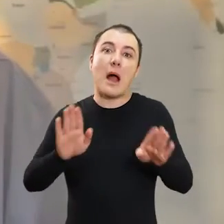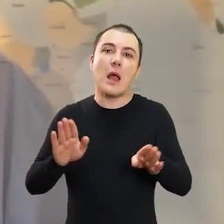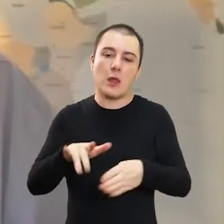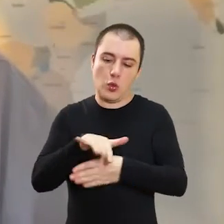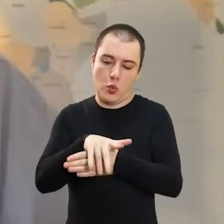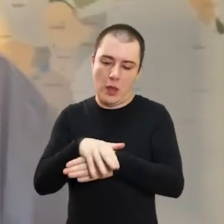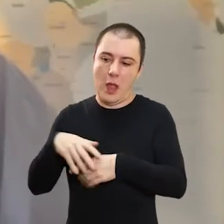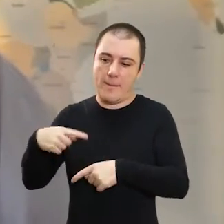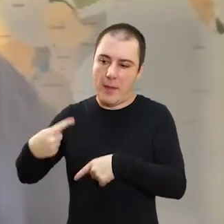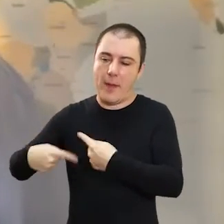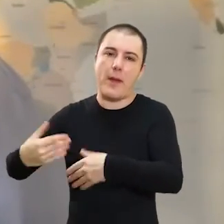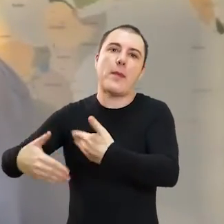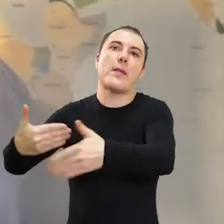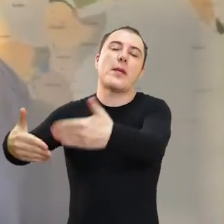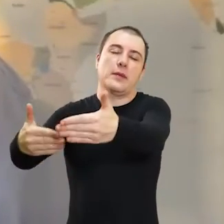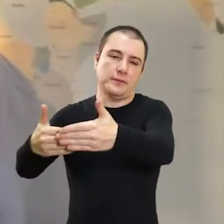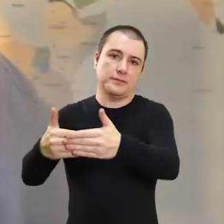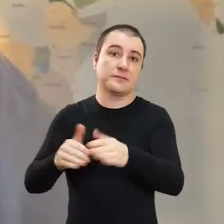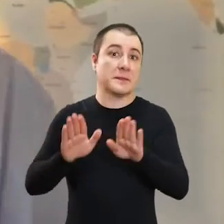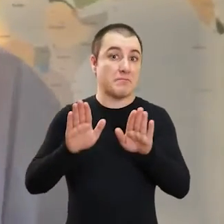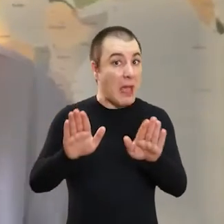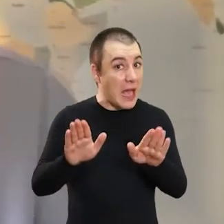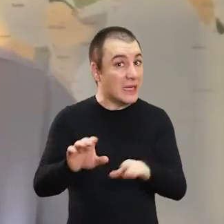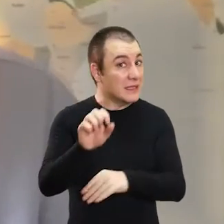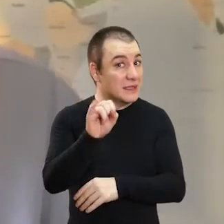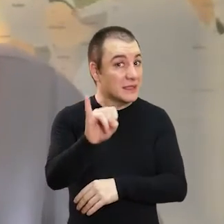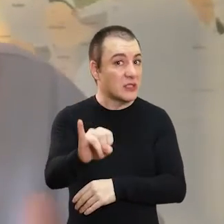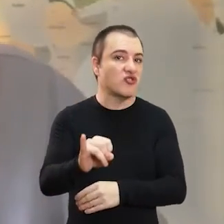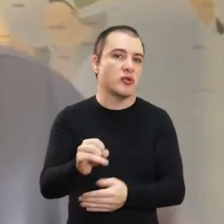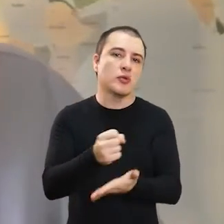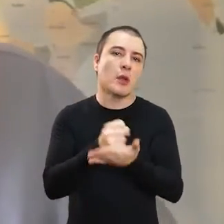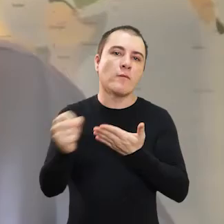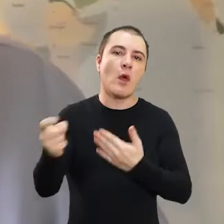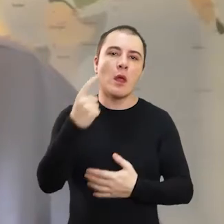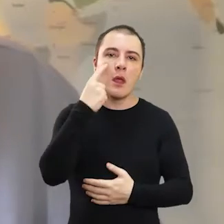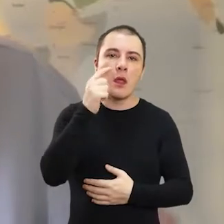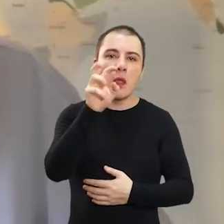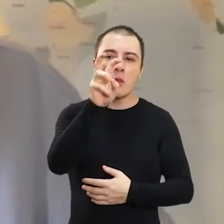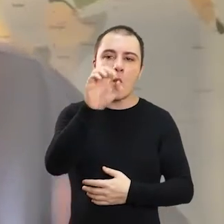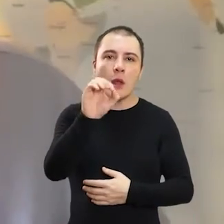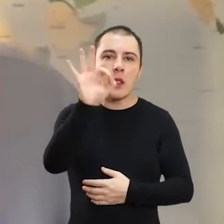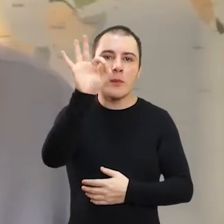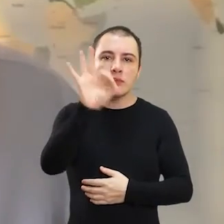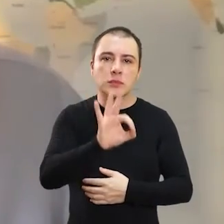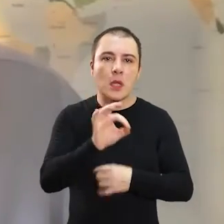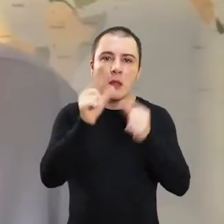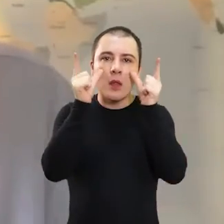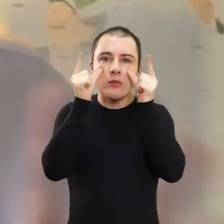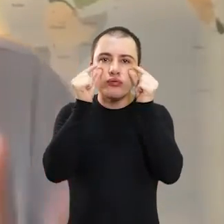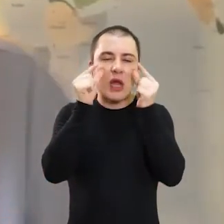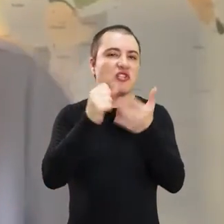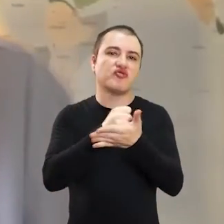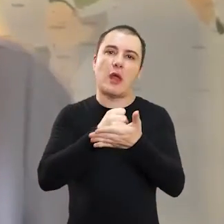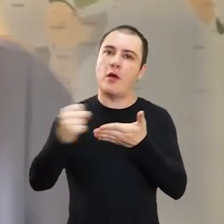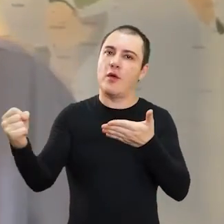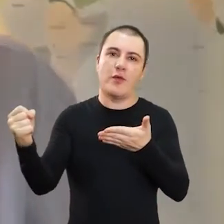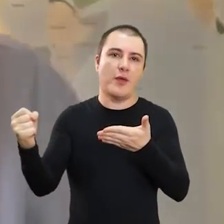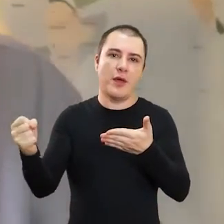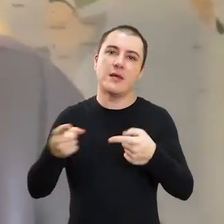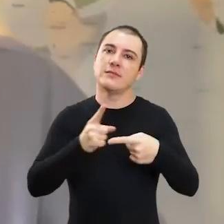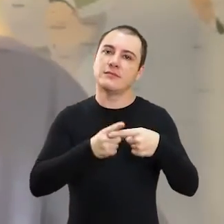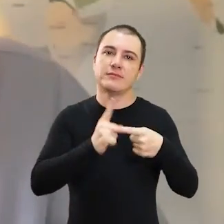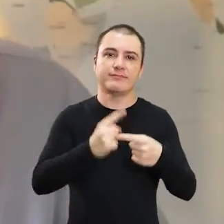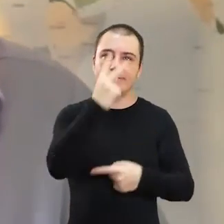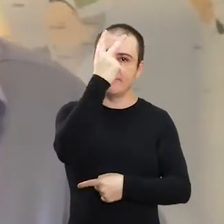no avançar na progressão dessa doença. No entanto, aqueles 50% que você já perdeu, por isso que a gente fala, é uma causa